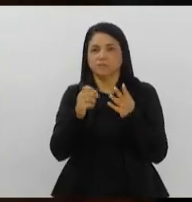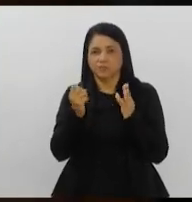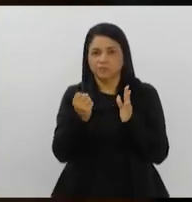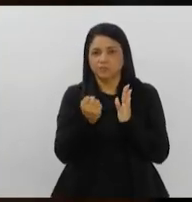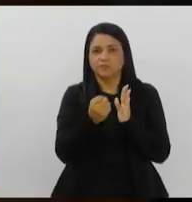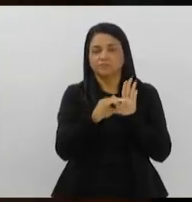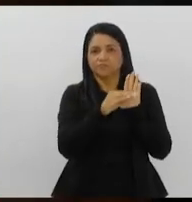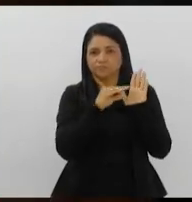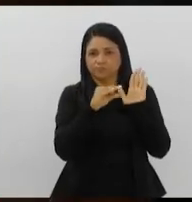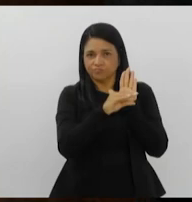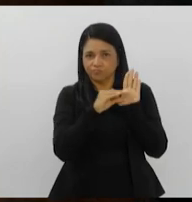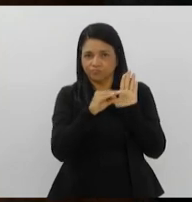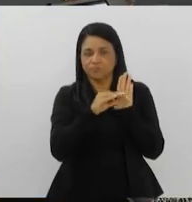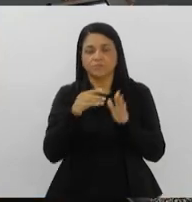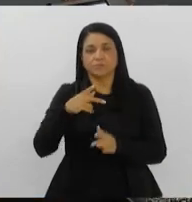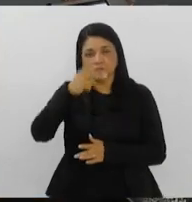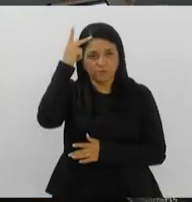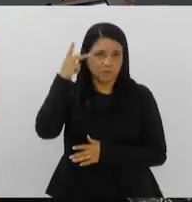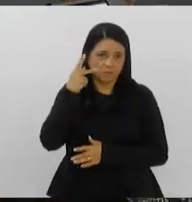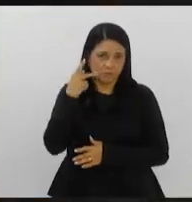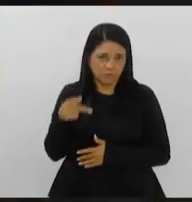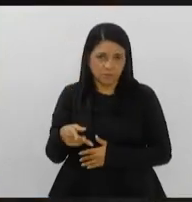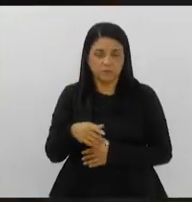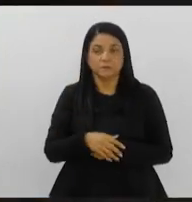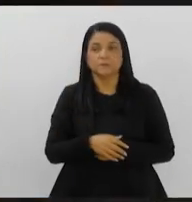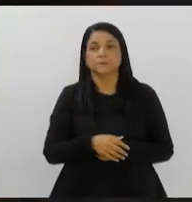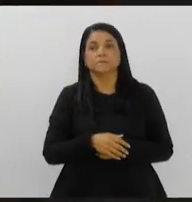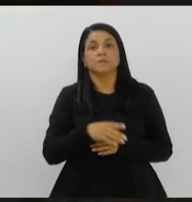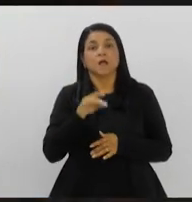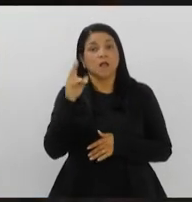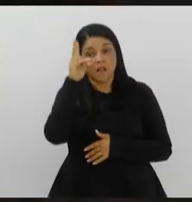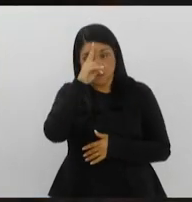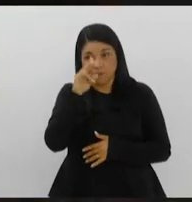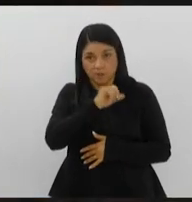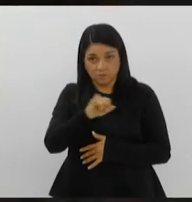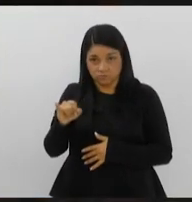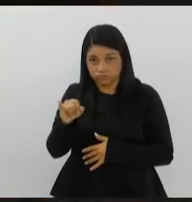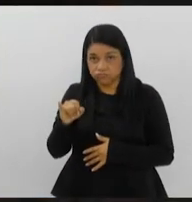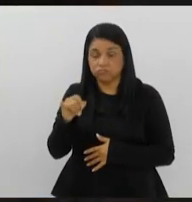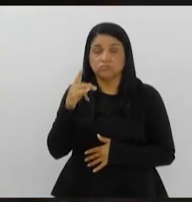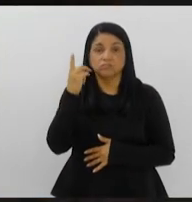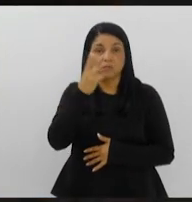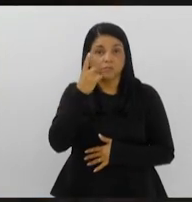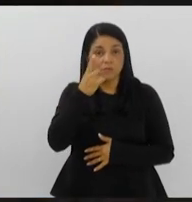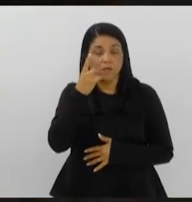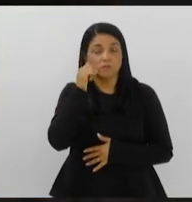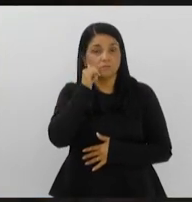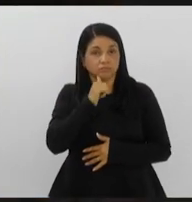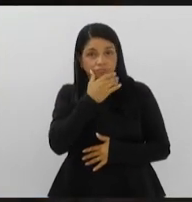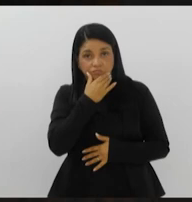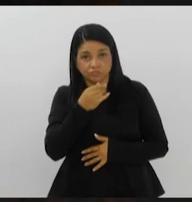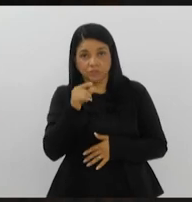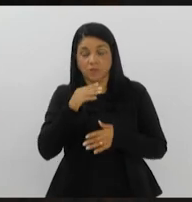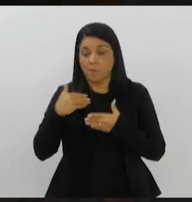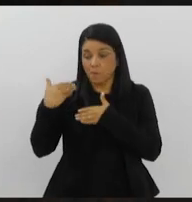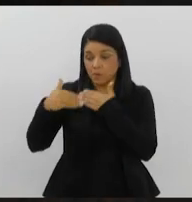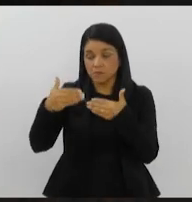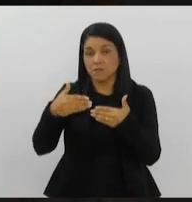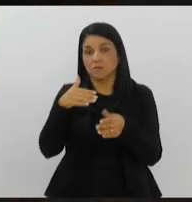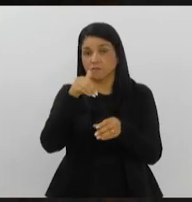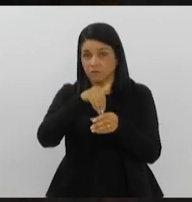pelo deputado Luiz Paulo. Lembrando, senhores e senhoras deputadas, que estamos em processo de votação. Que Vossas